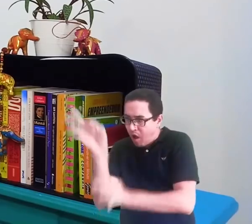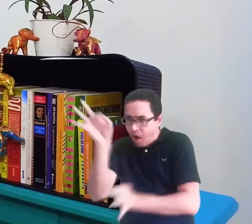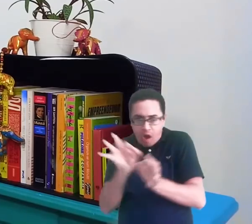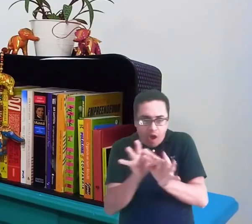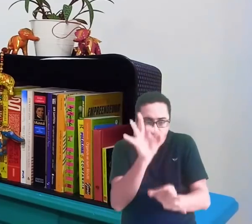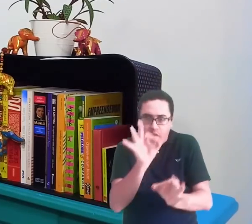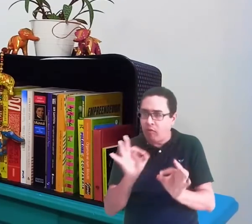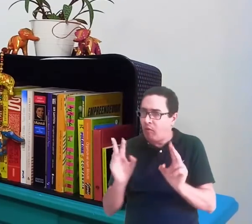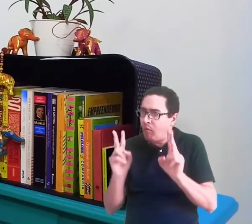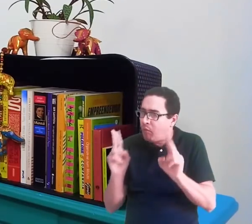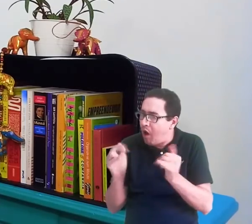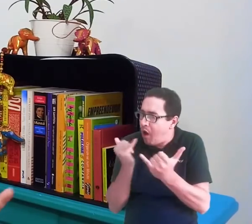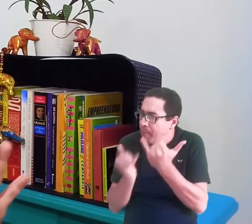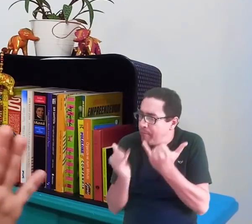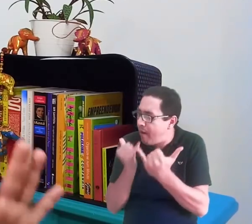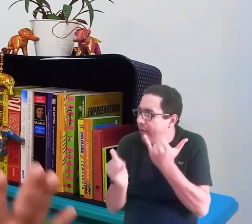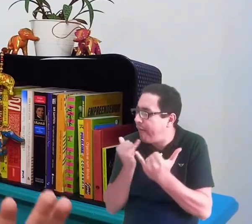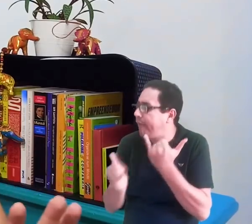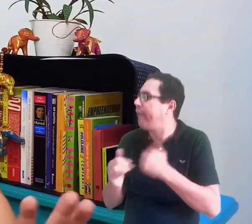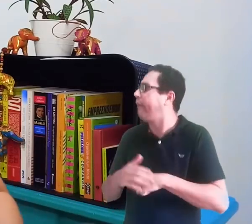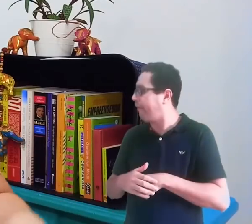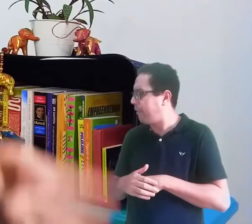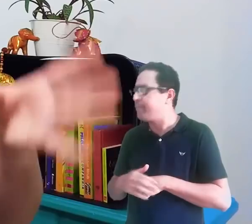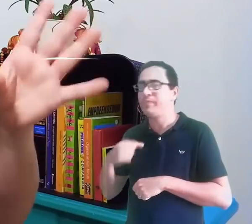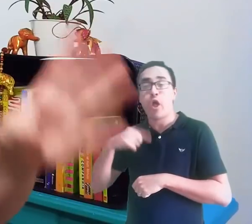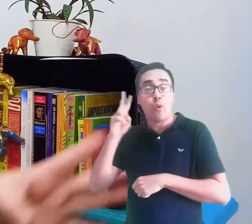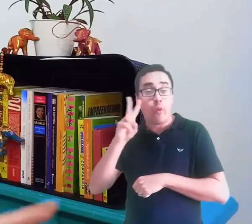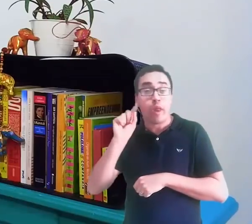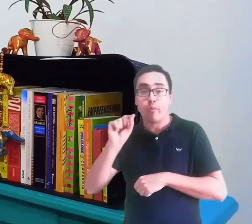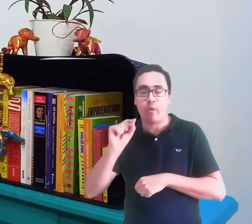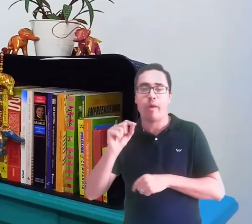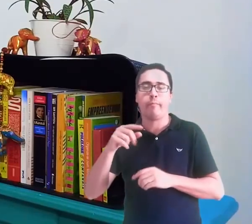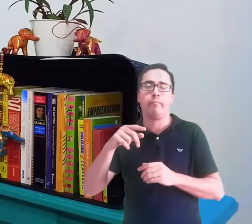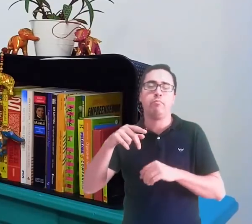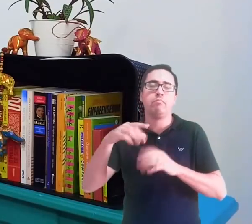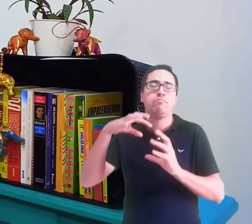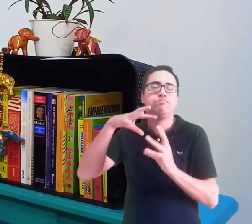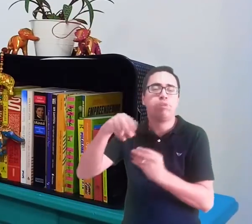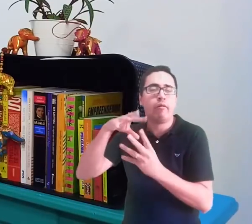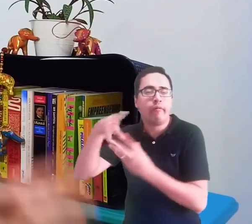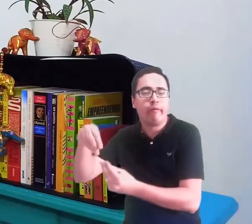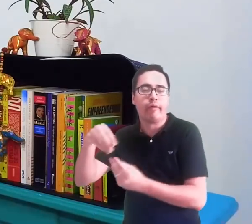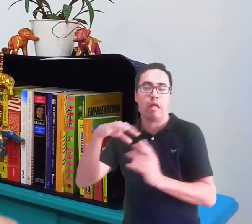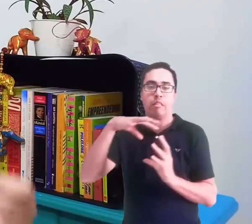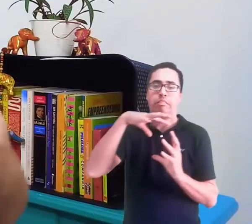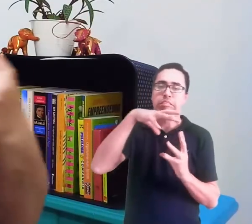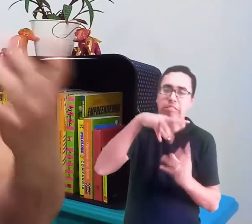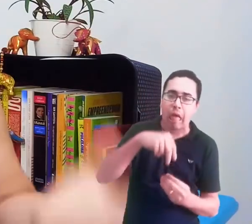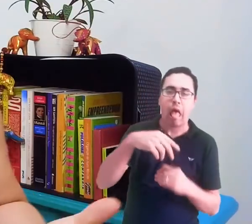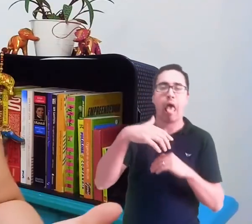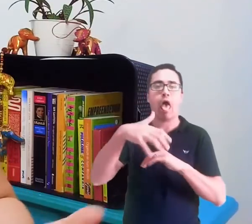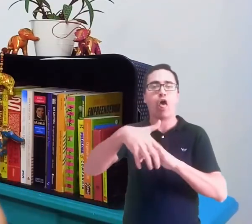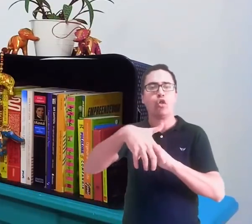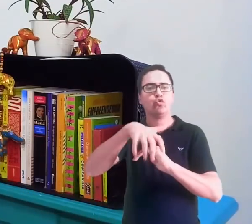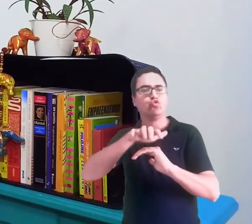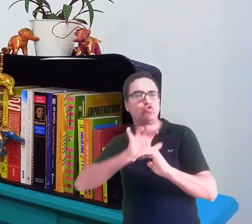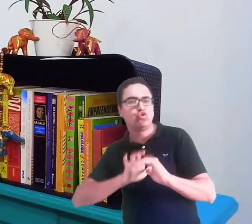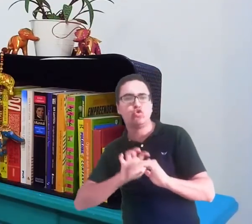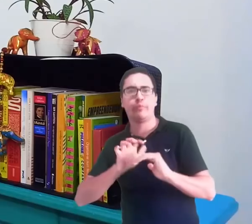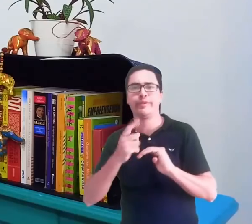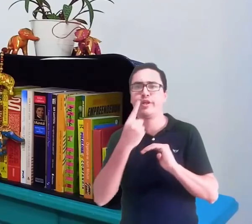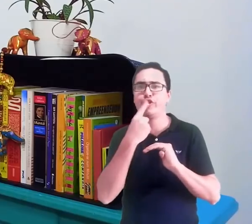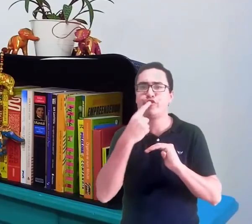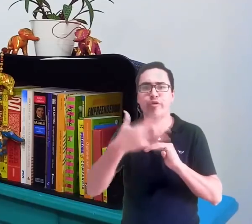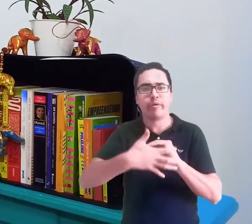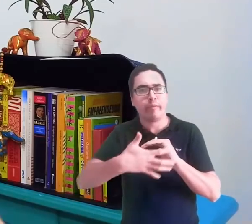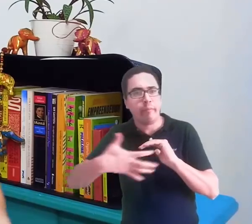Eu bem sabia que foram os grandes planetas, como a Terra, Júpiter, Marte, Vênus, aos